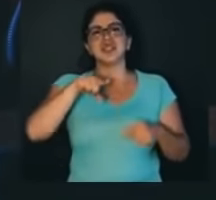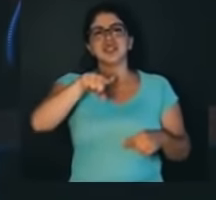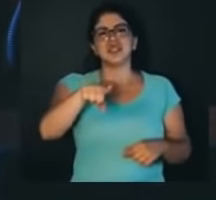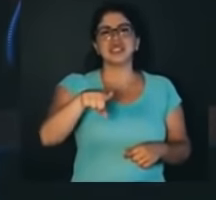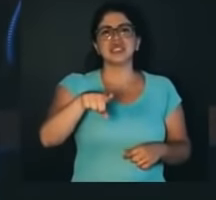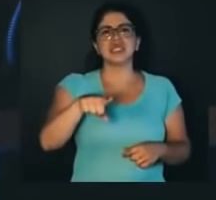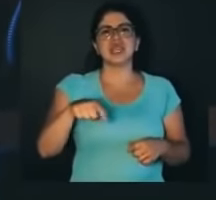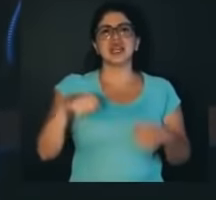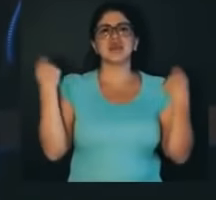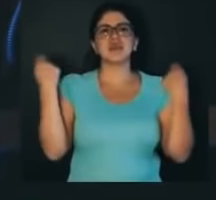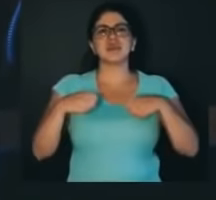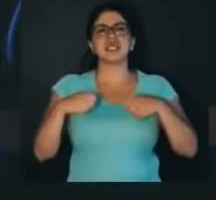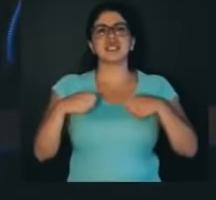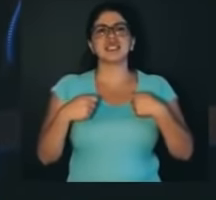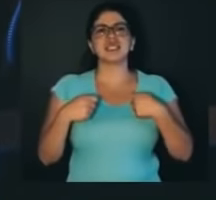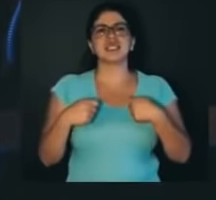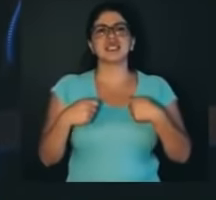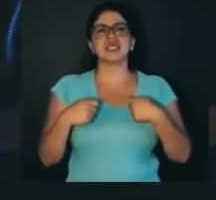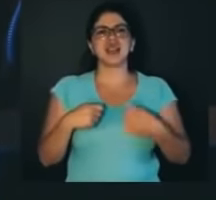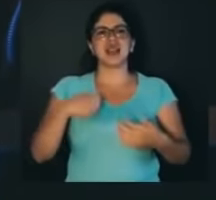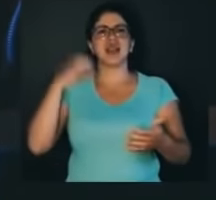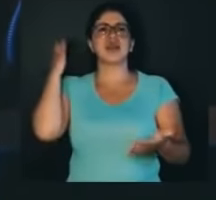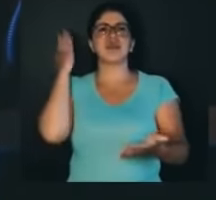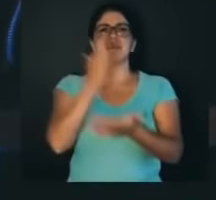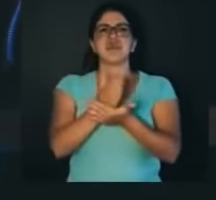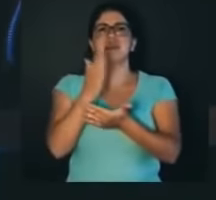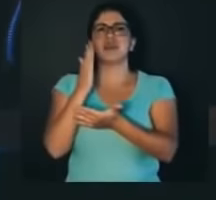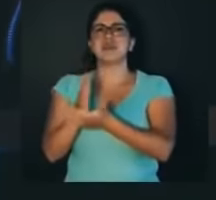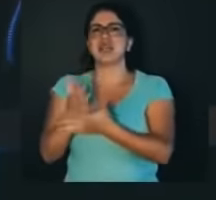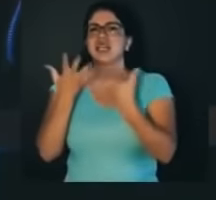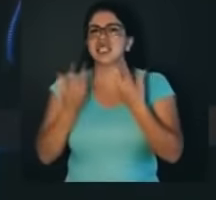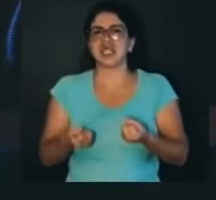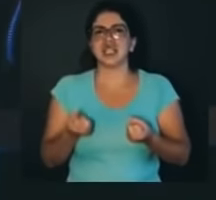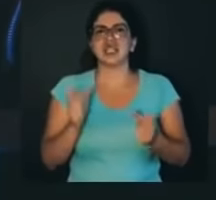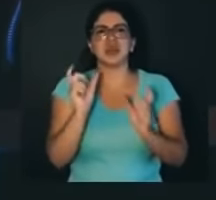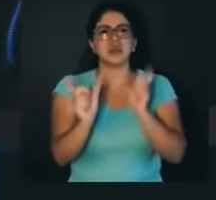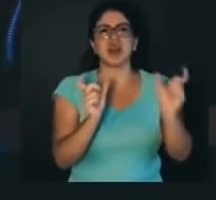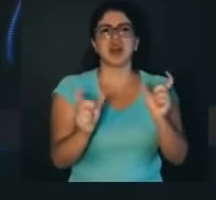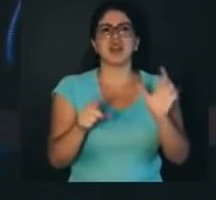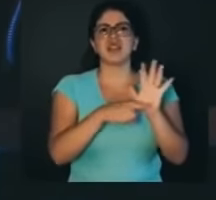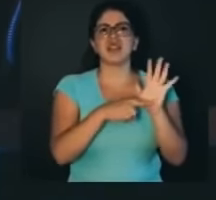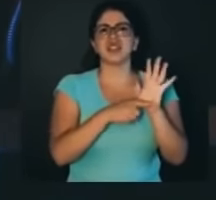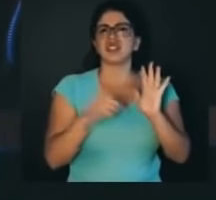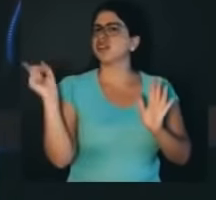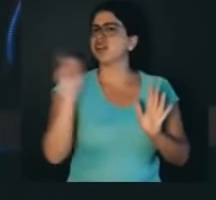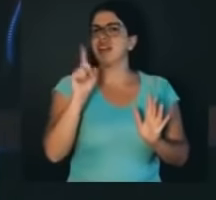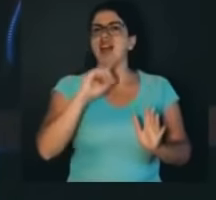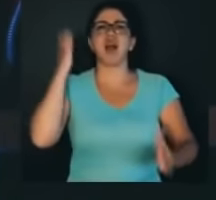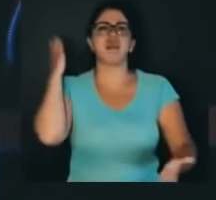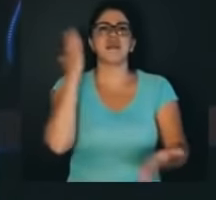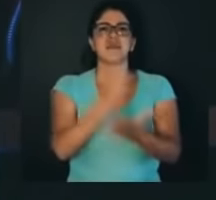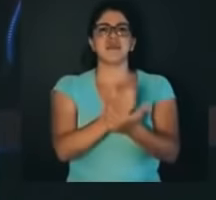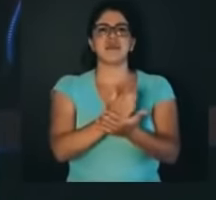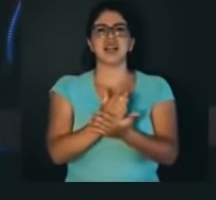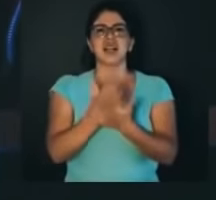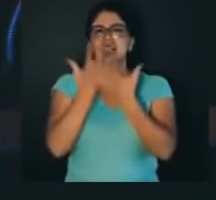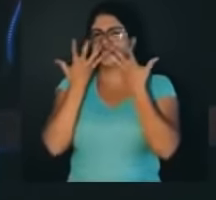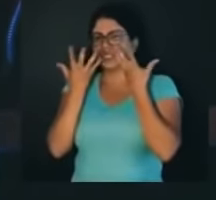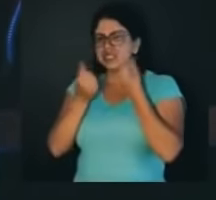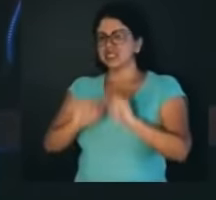que é proferida contra a tua vida. É o diabo usando outra pessoa para limitar você, para que